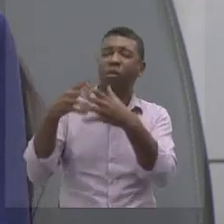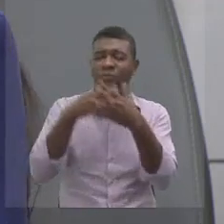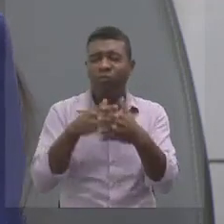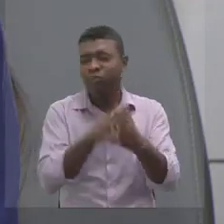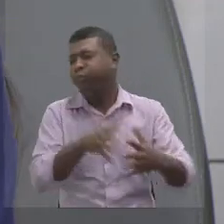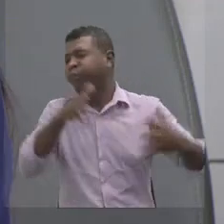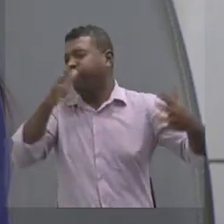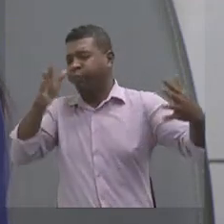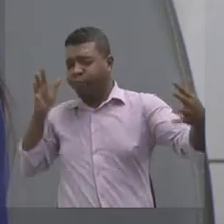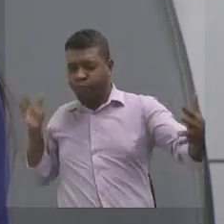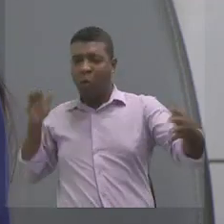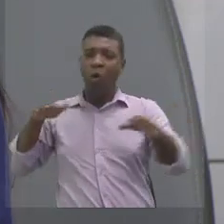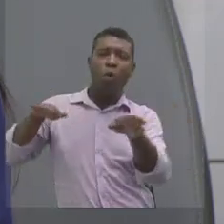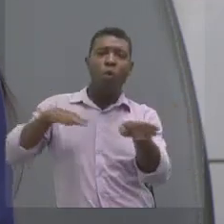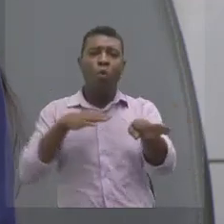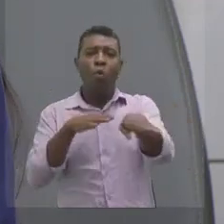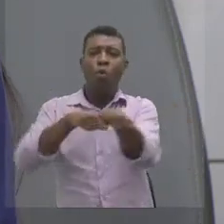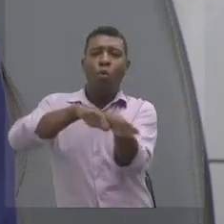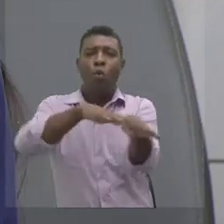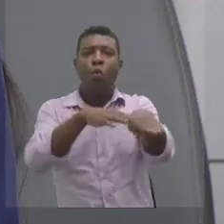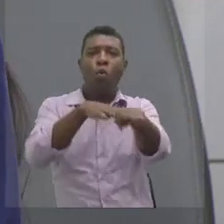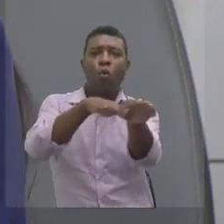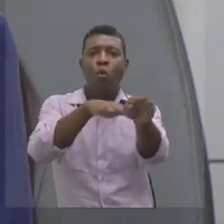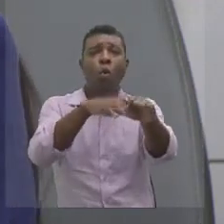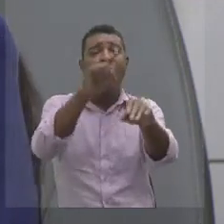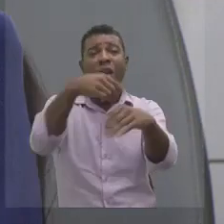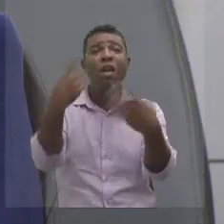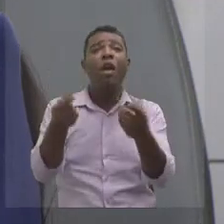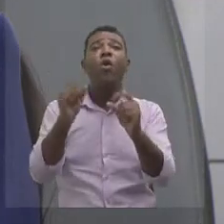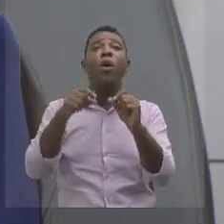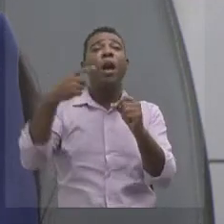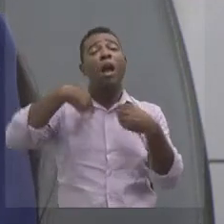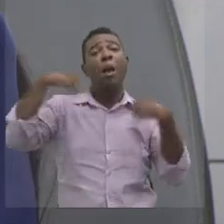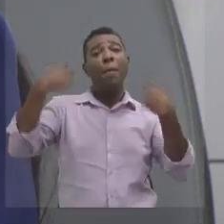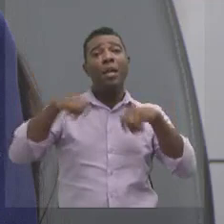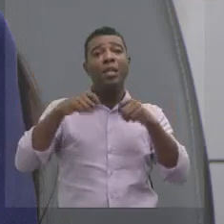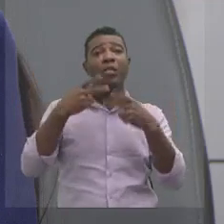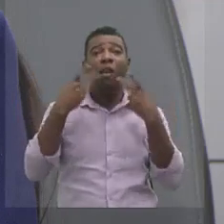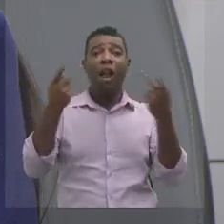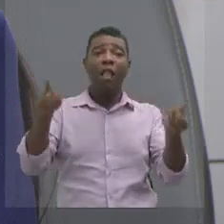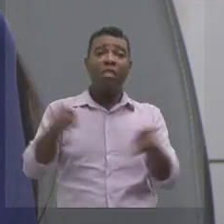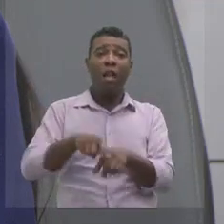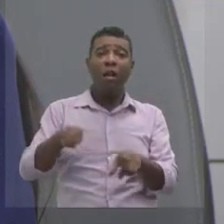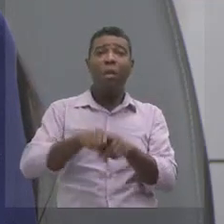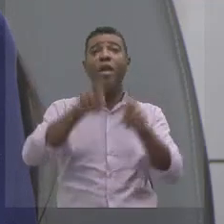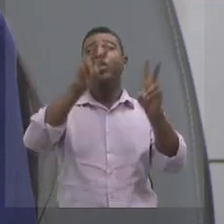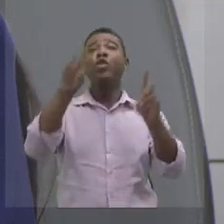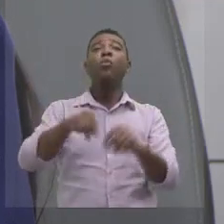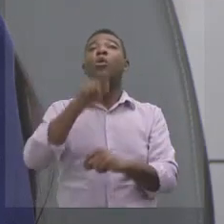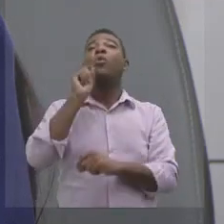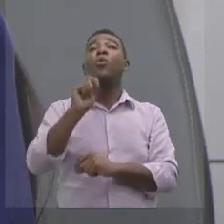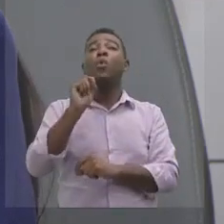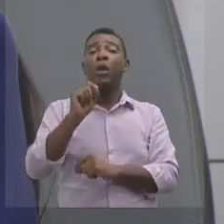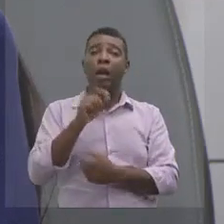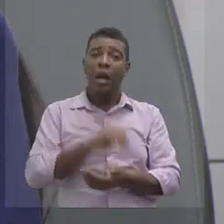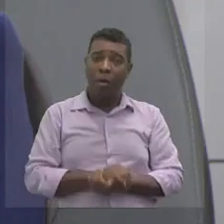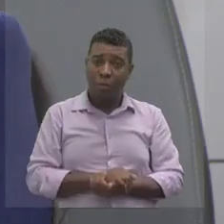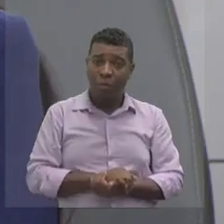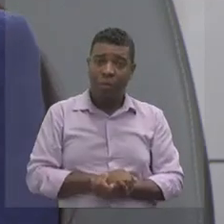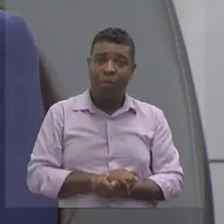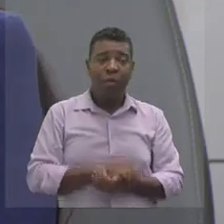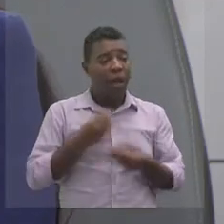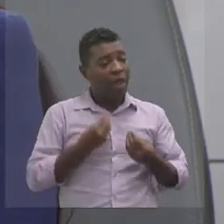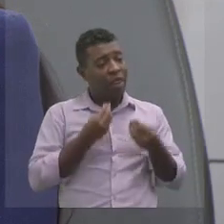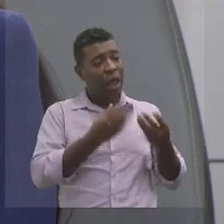mineradoras e aqui eu sou obrigada a rogar também para que a gente não não é privilegia